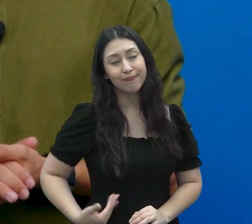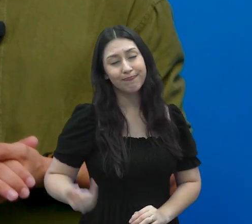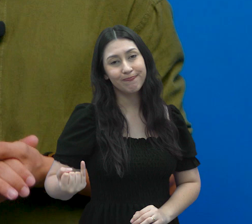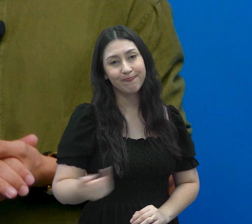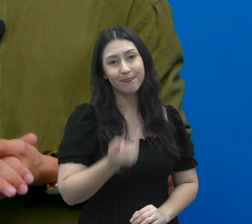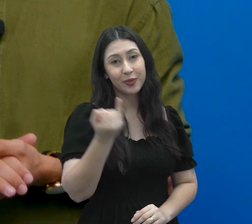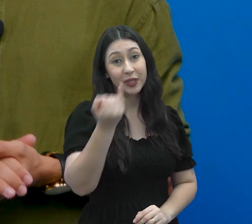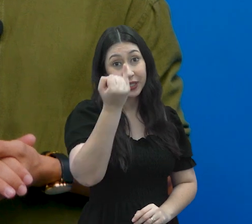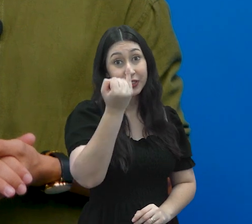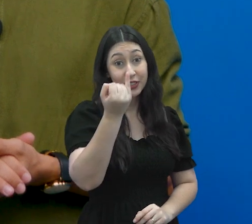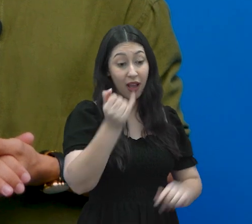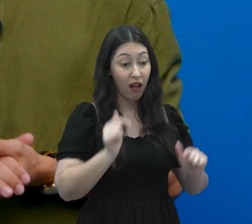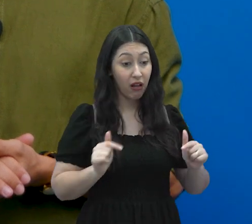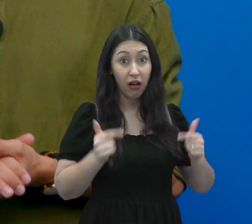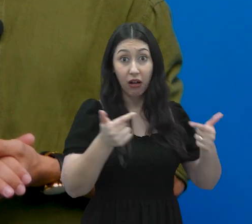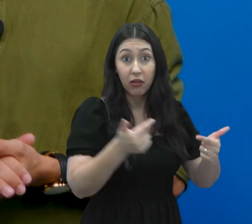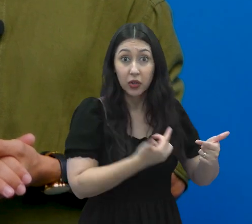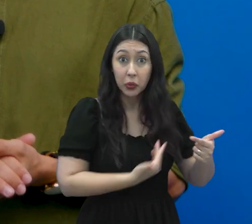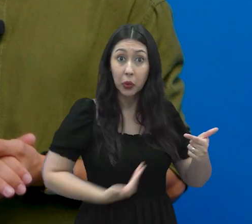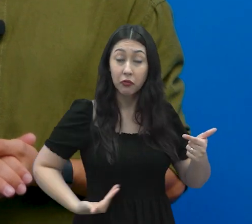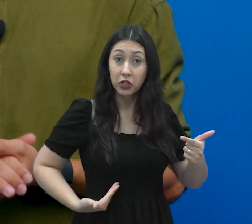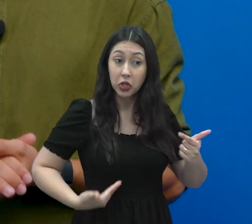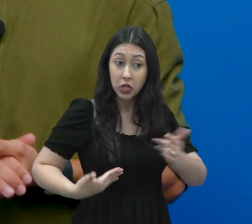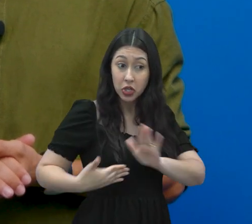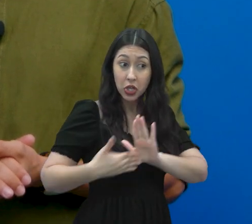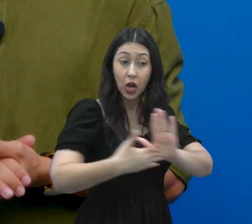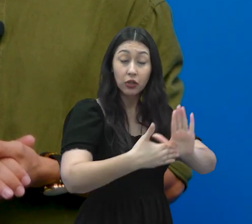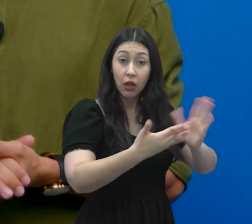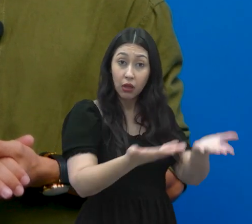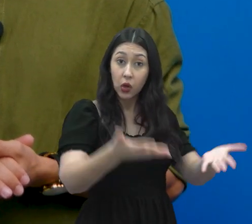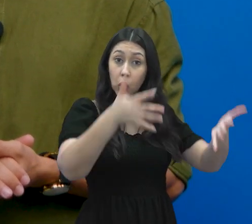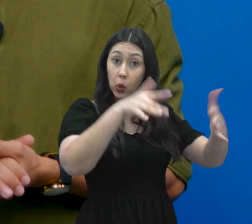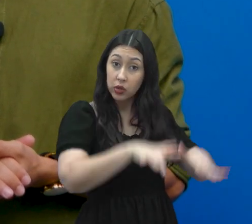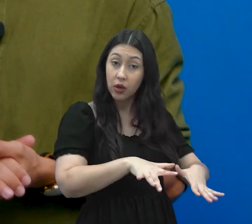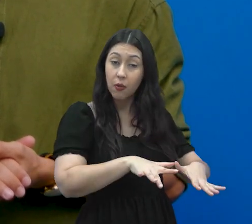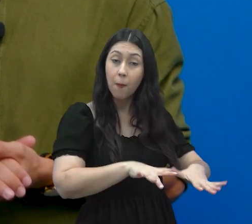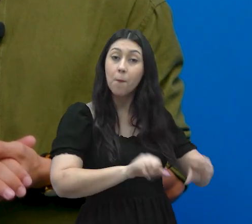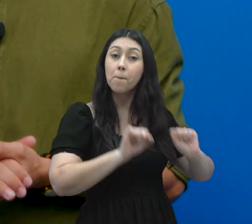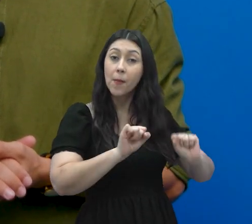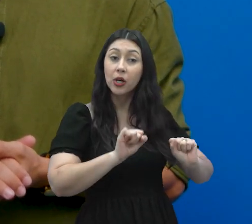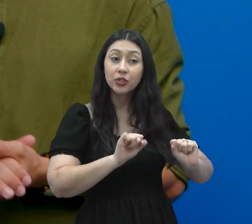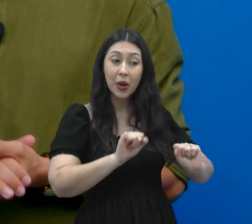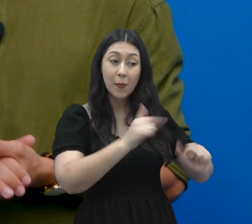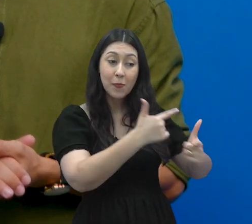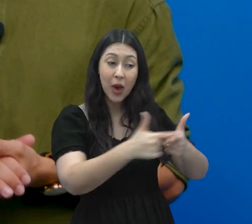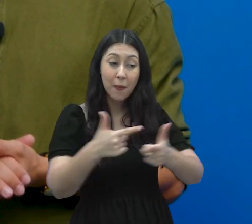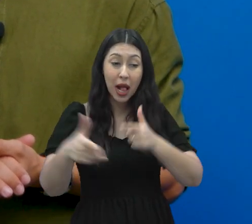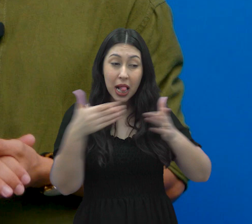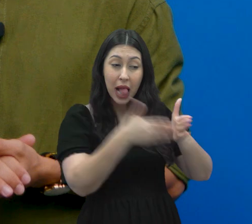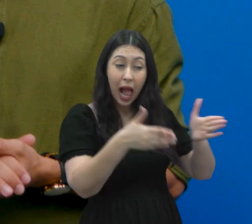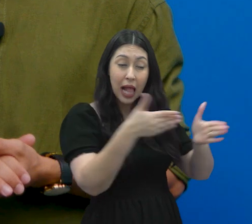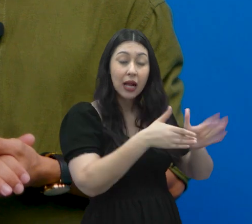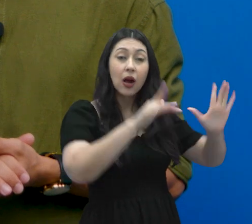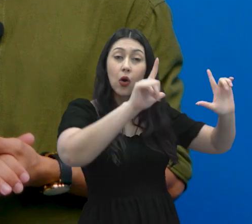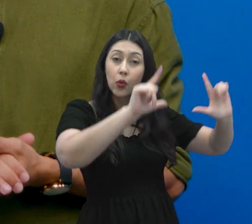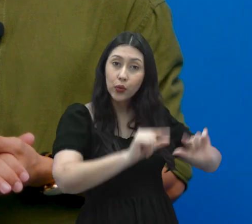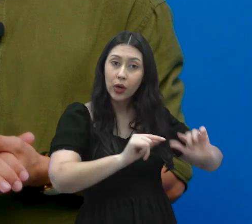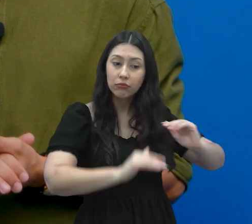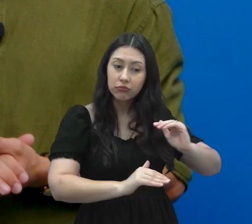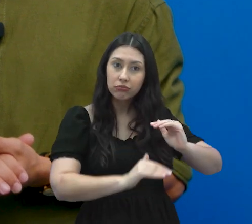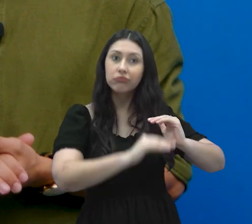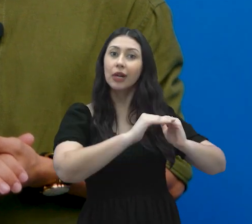é fundamental. Por meio de políticas públicas que promovam inclusão, é possível reduzir as barreiras que refletem